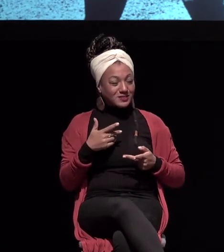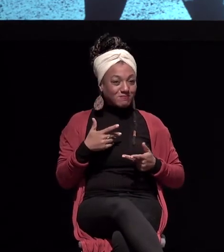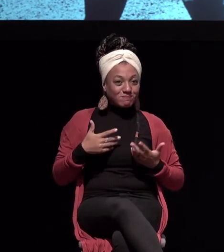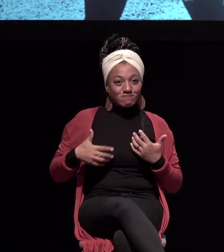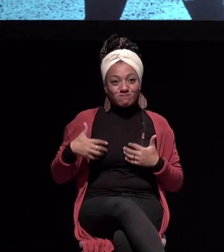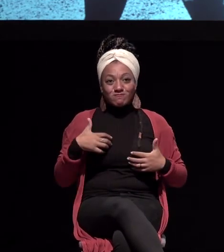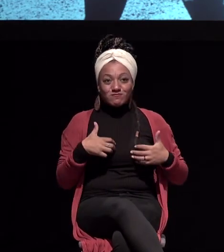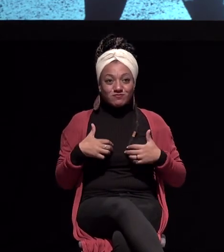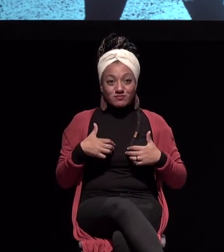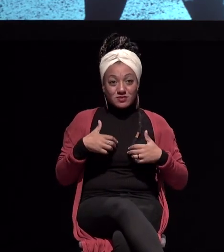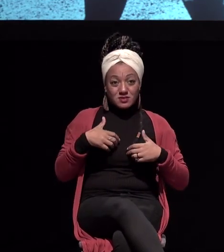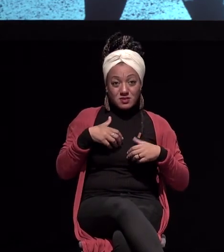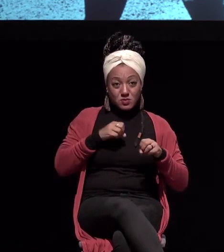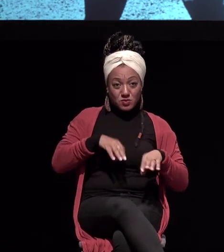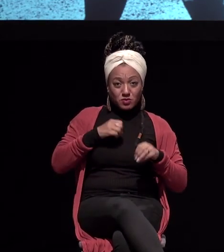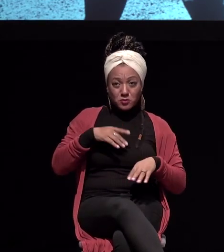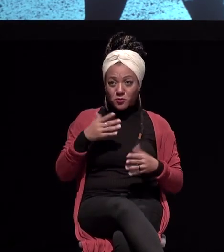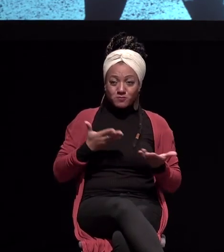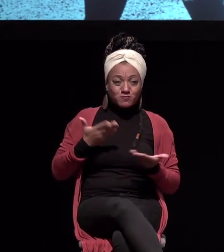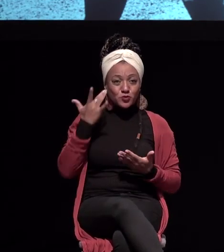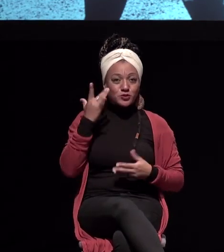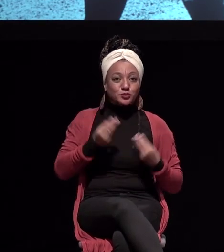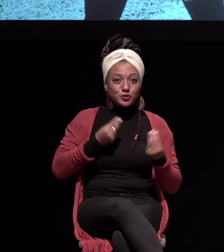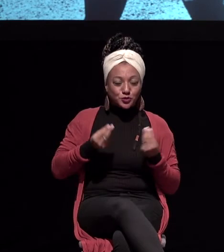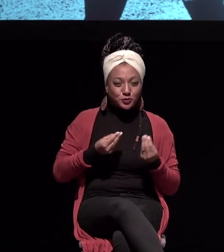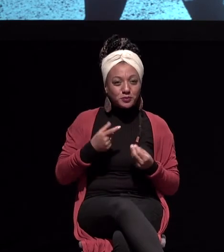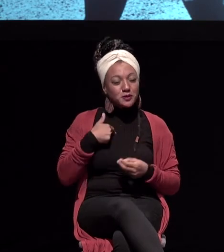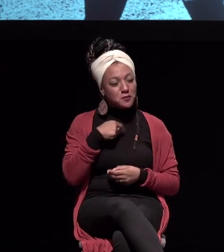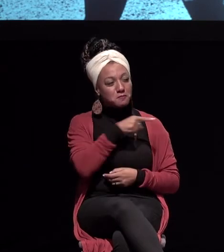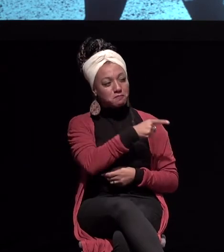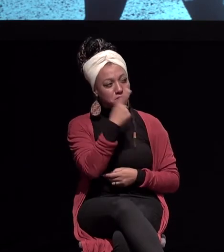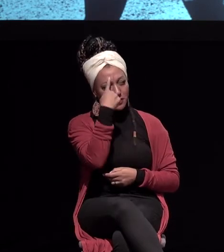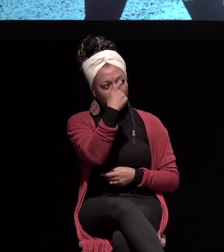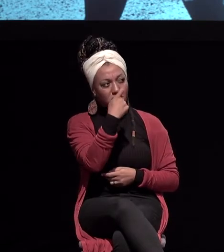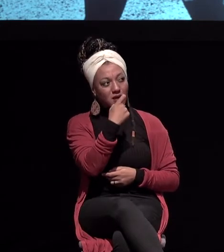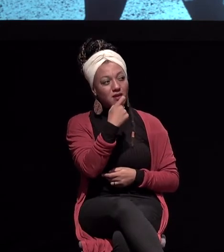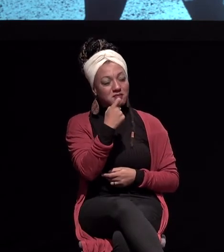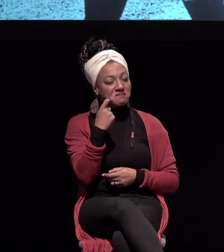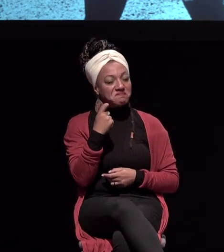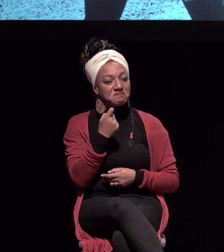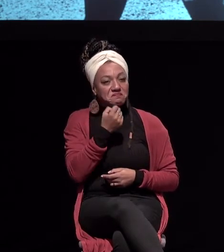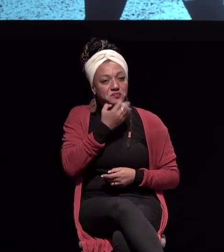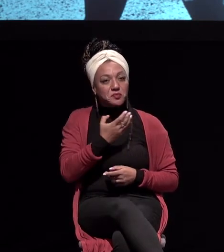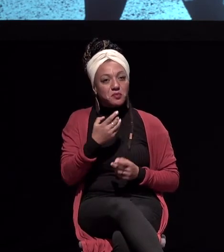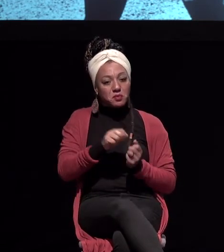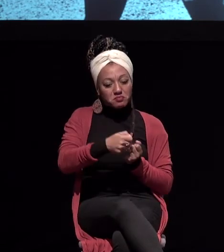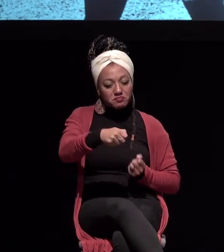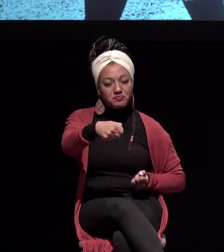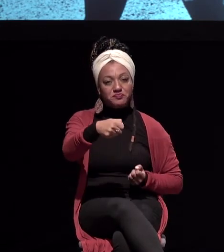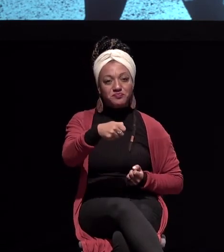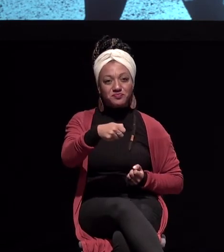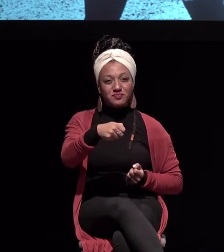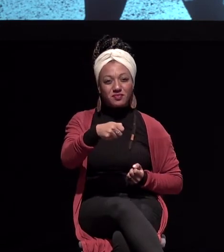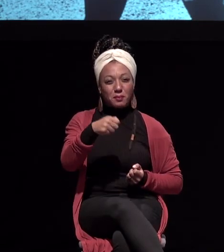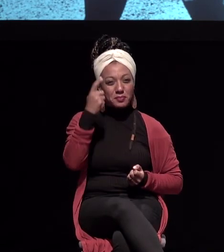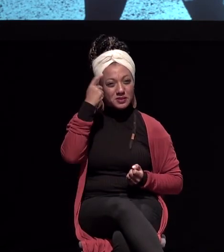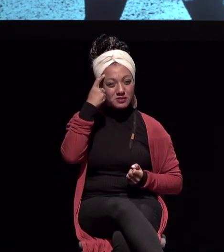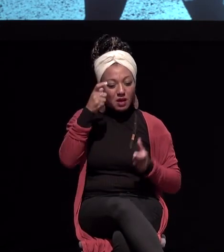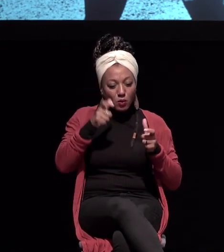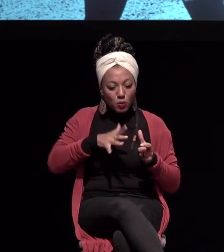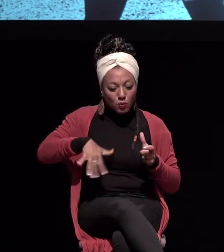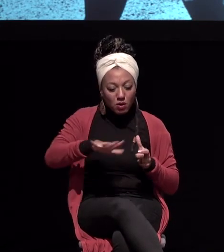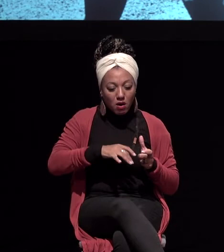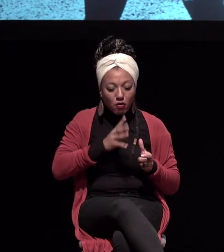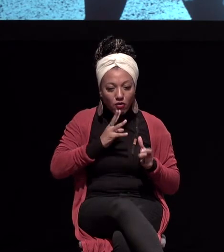nessa metodologia de pensar uma educação, pensar uma cartografia, algo vinculado ao território, a chance de que, olhando para si, buscando na